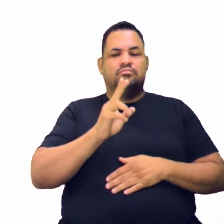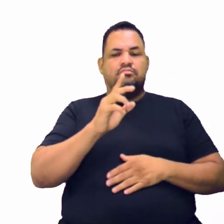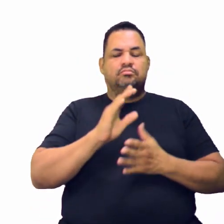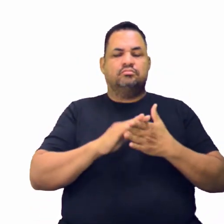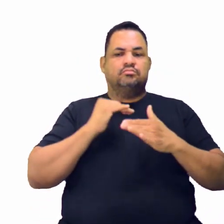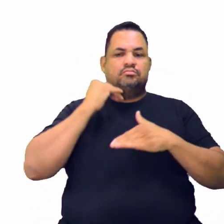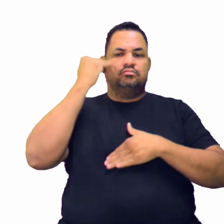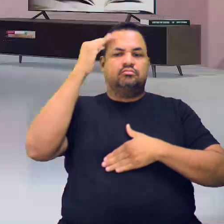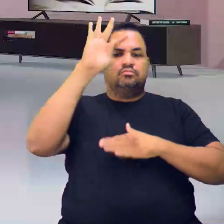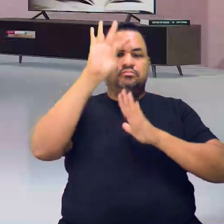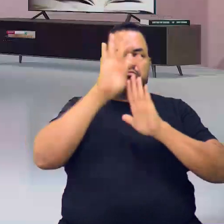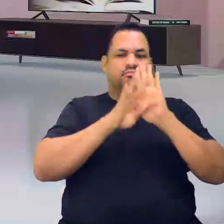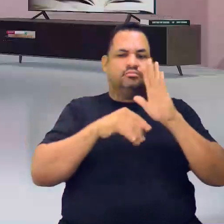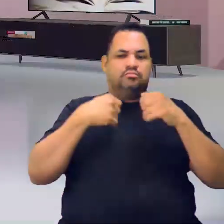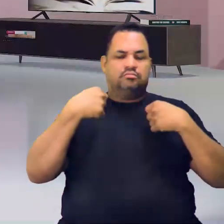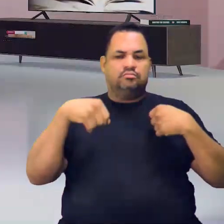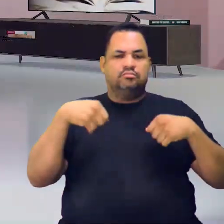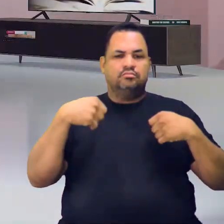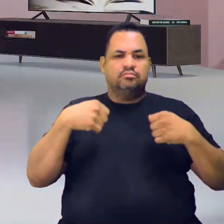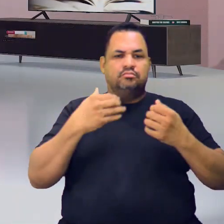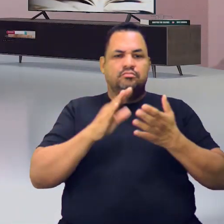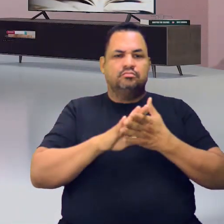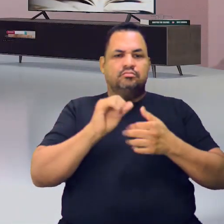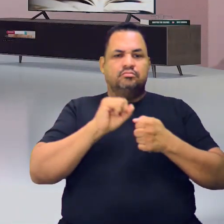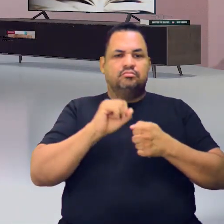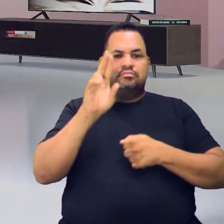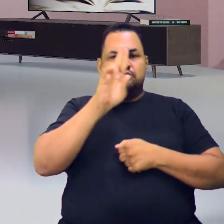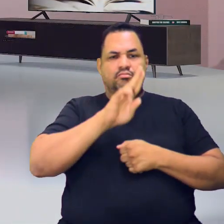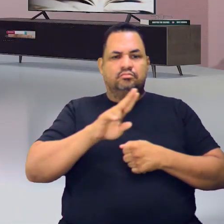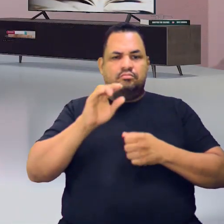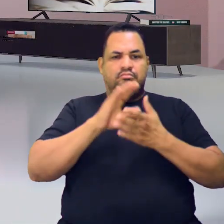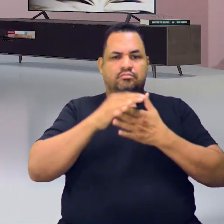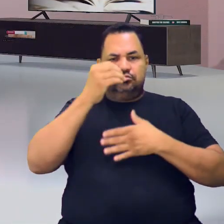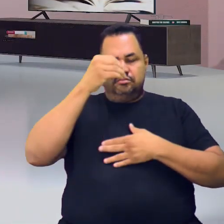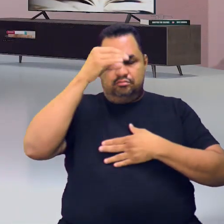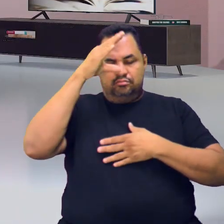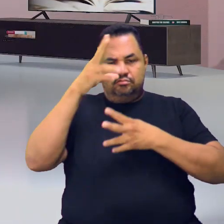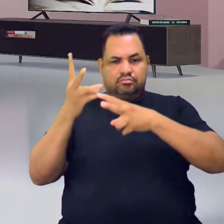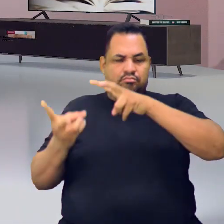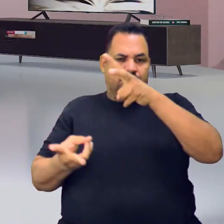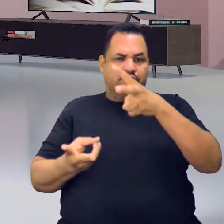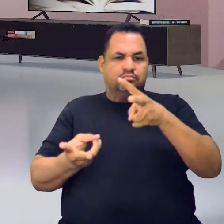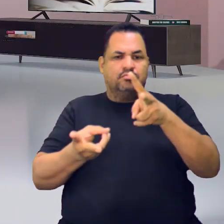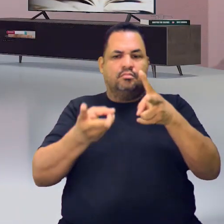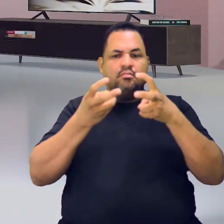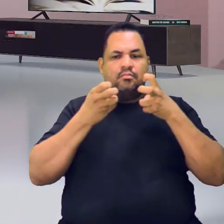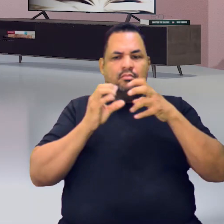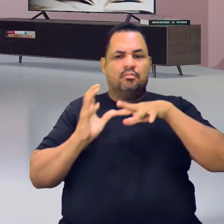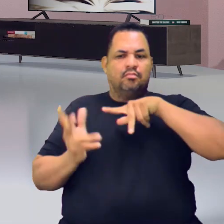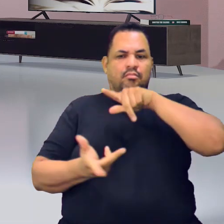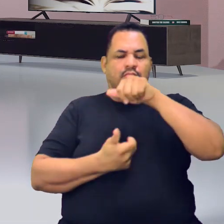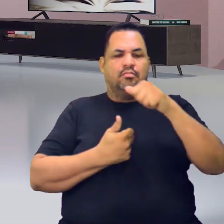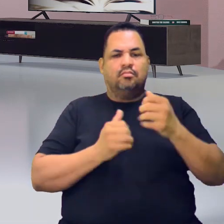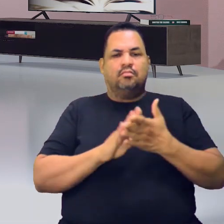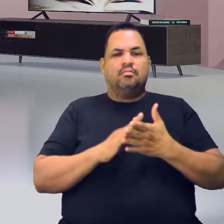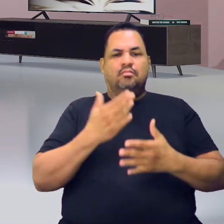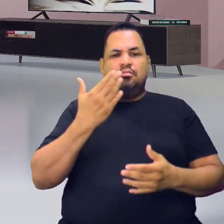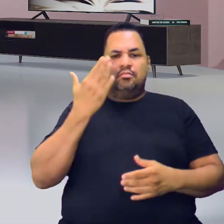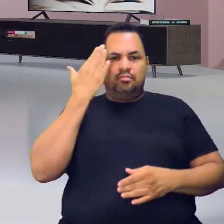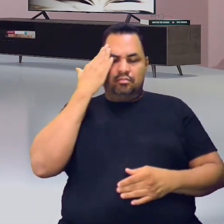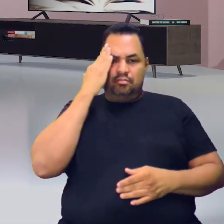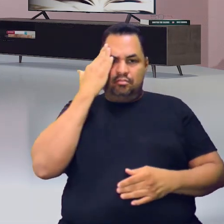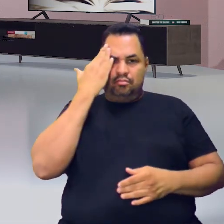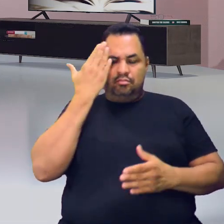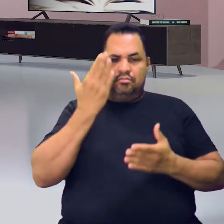vai além do texto e é necessário você fazer uso do seu conhecimento do mundo, se é além do texto. E aí a